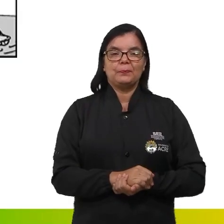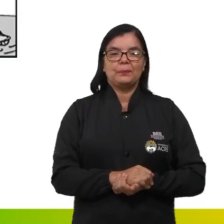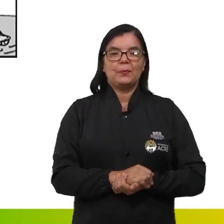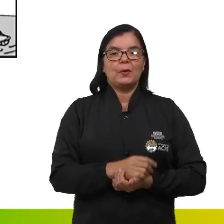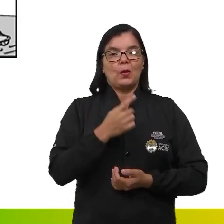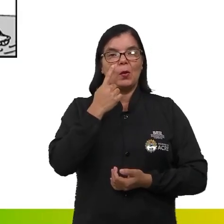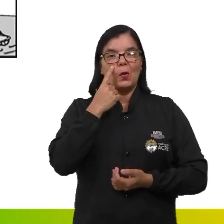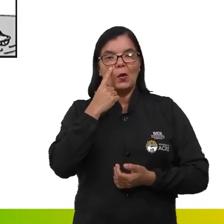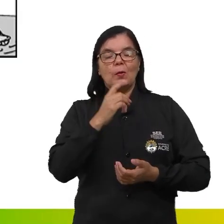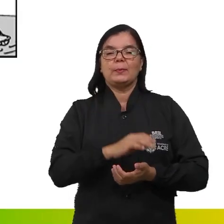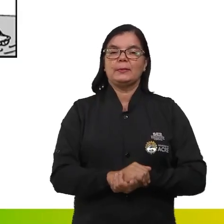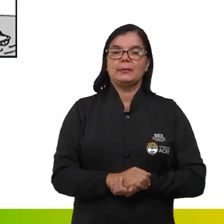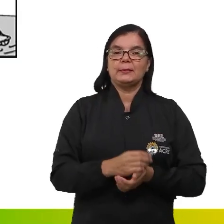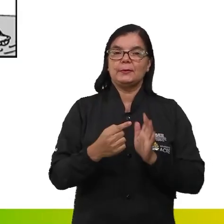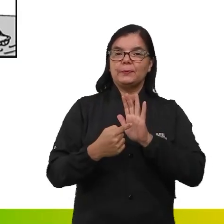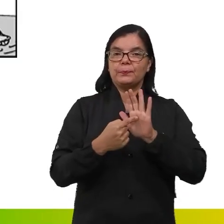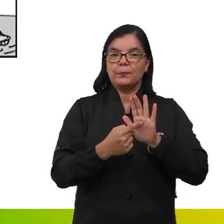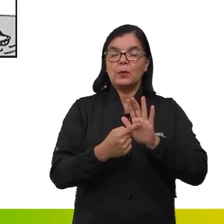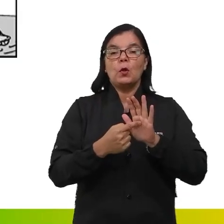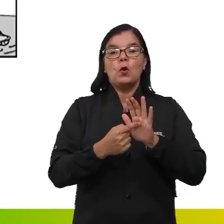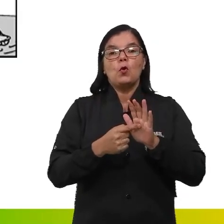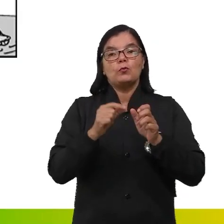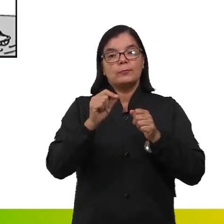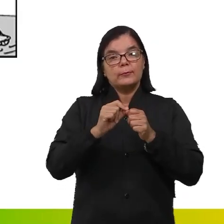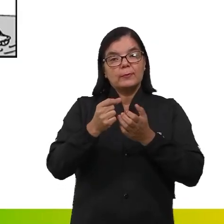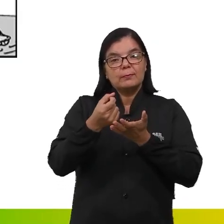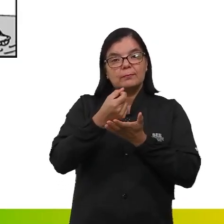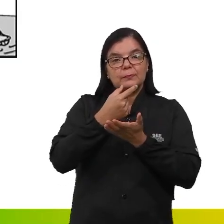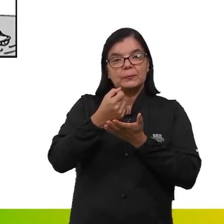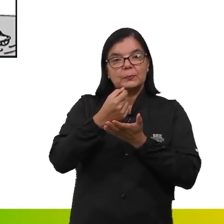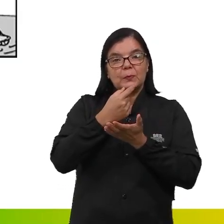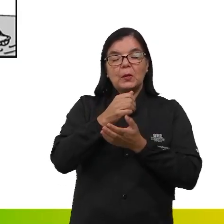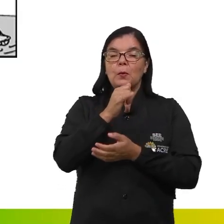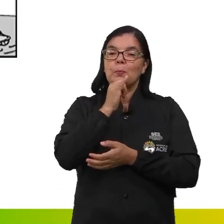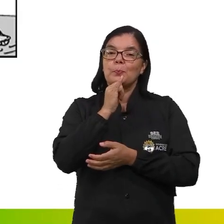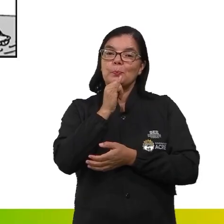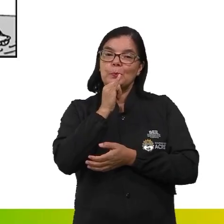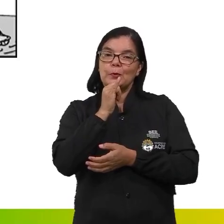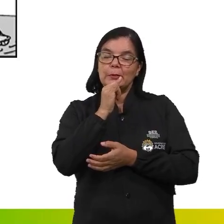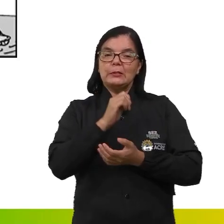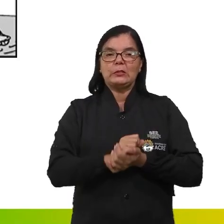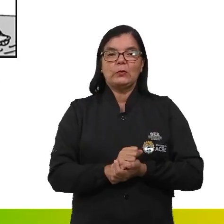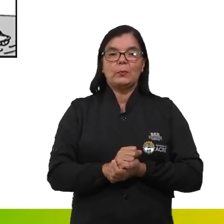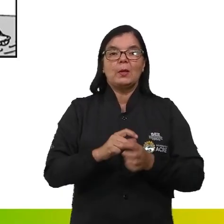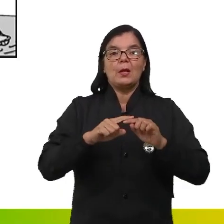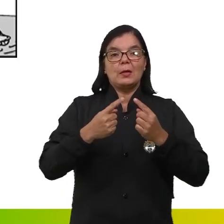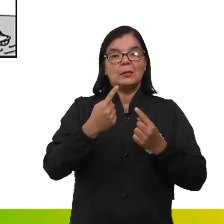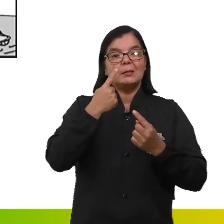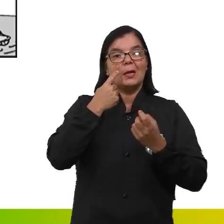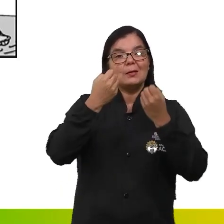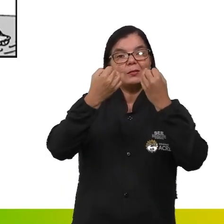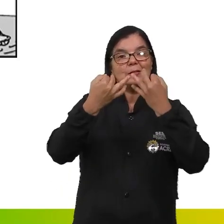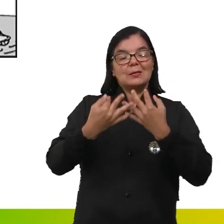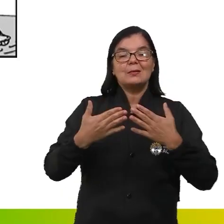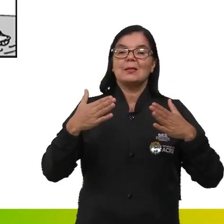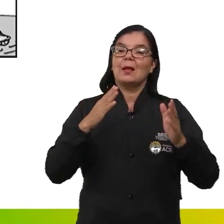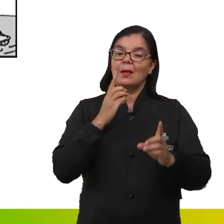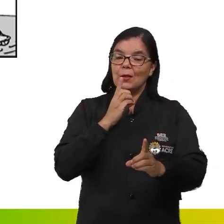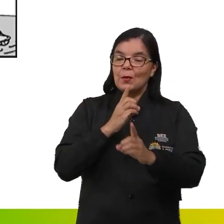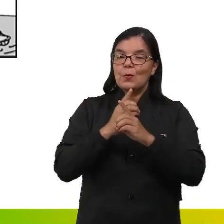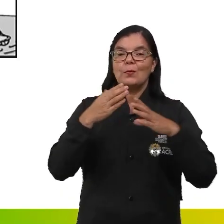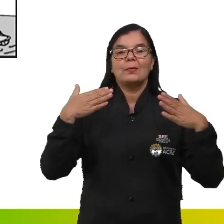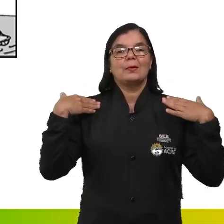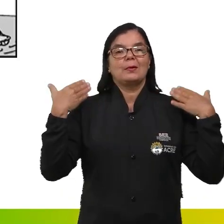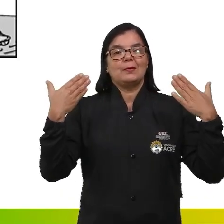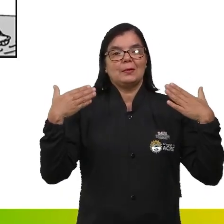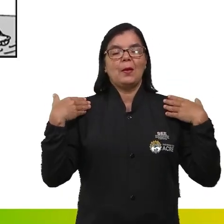ver? Olha só como é que aparece aqui, ó. Os fabricantes de remédio, por exemplo. Então, aqui, ó, a gente está falando aqui de encontrar